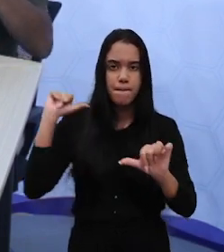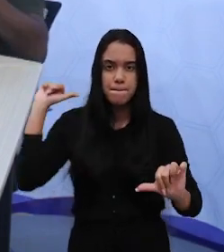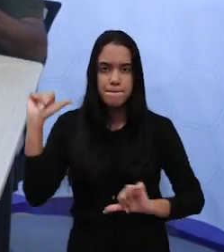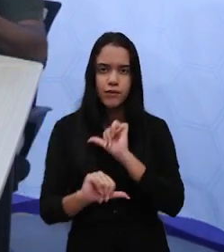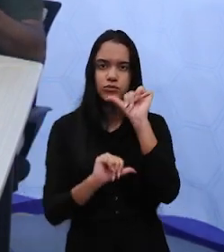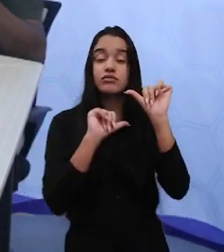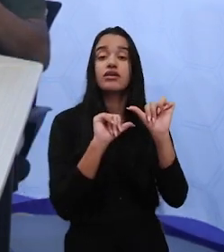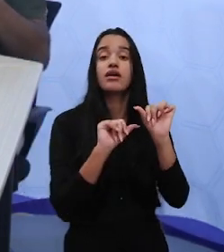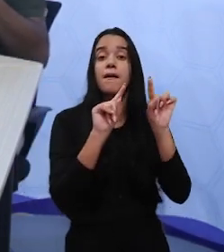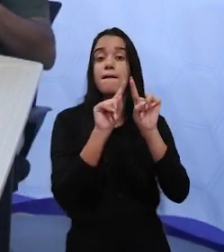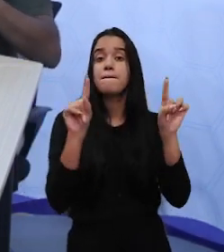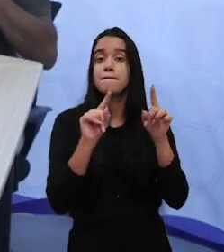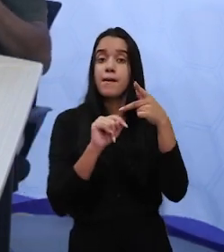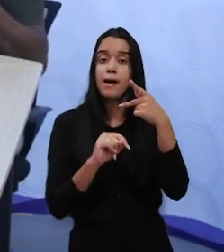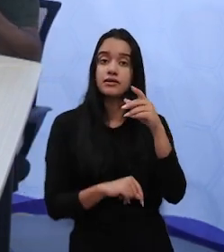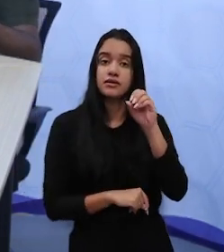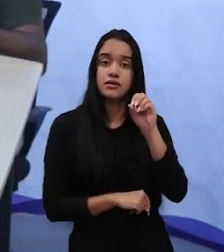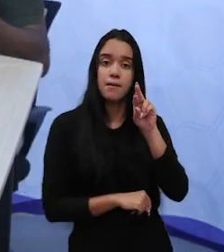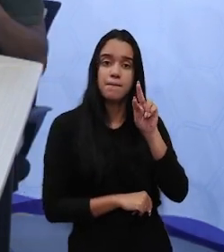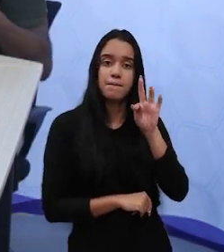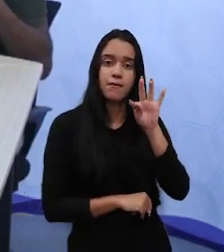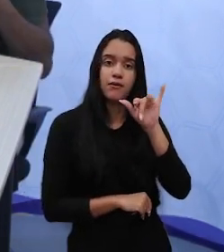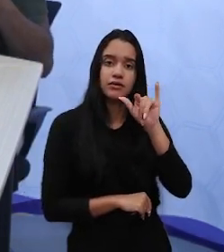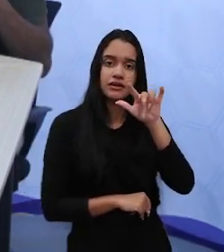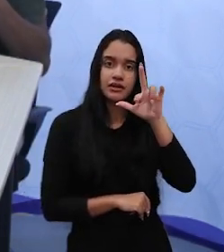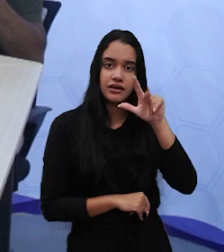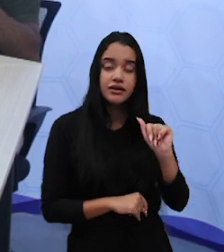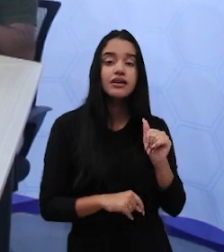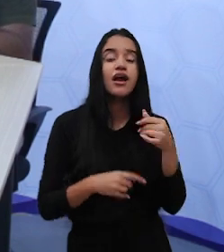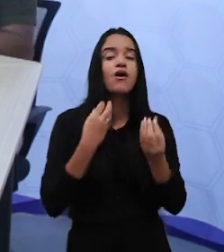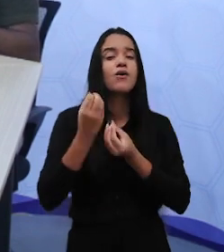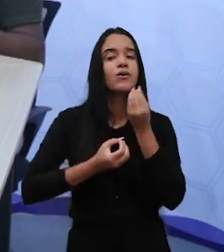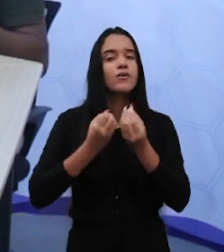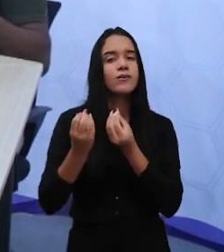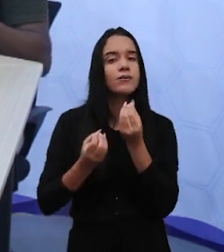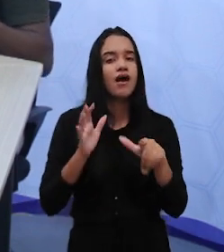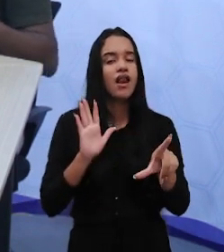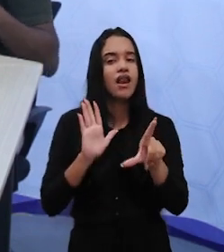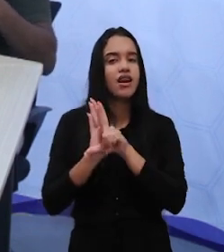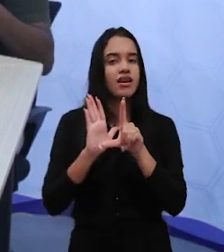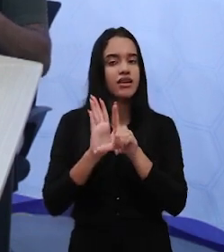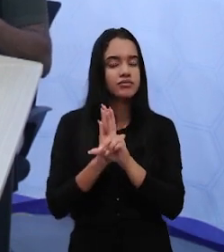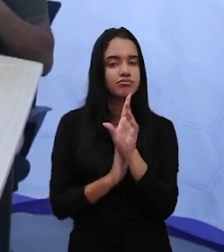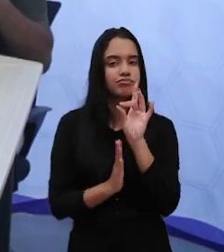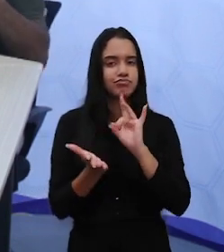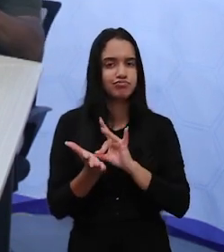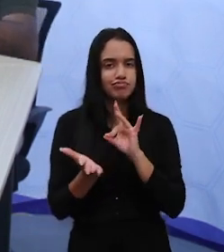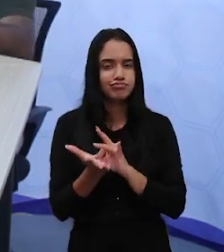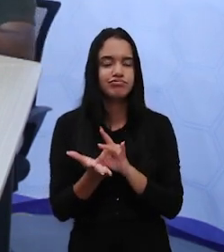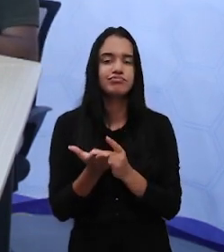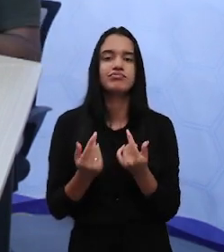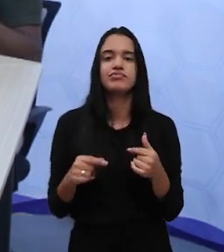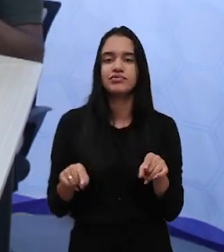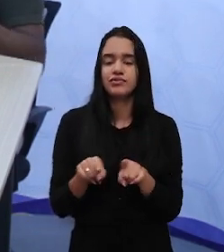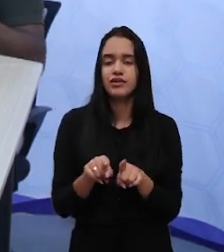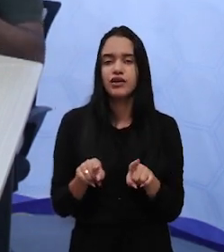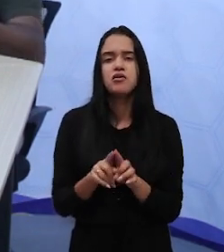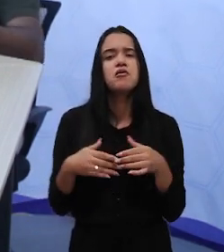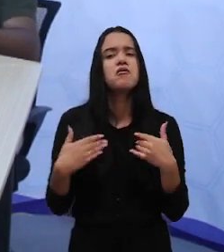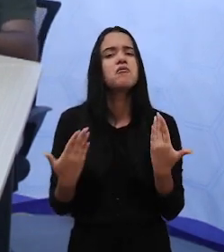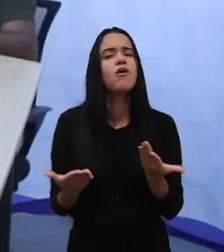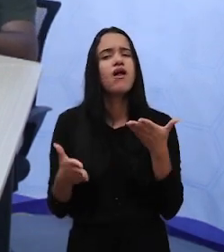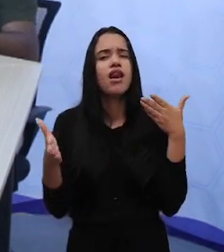a portaria, ela vai especificar como essa lei deve ser aplicada, né? Em que esferas ela deve ser aplicada e quais as